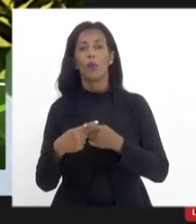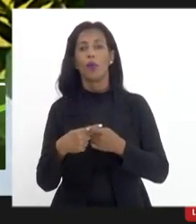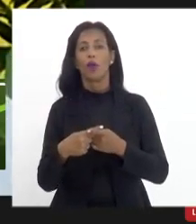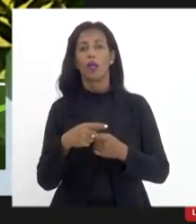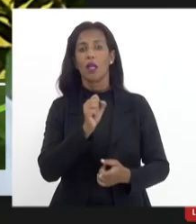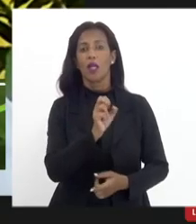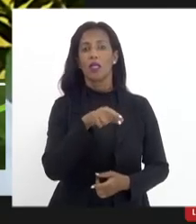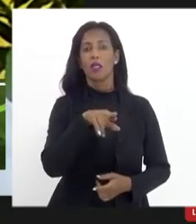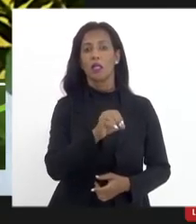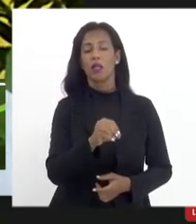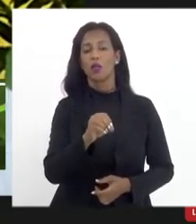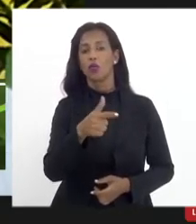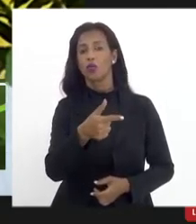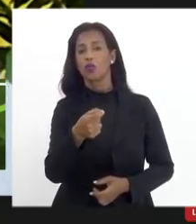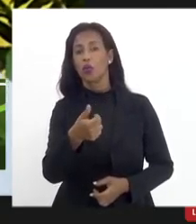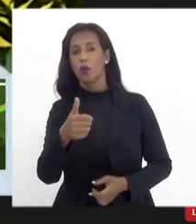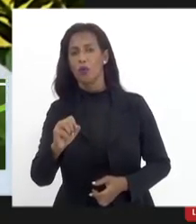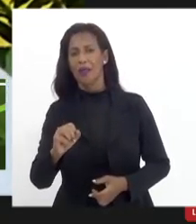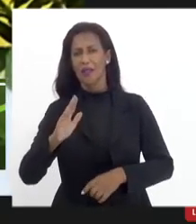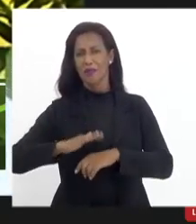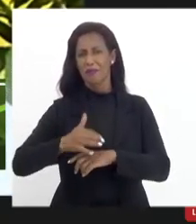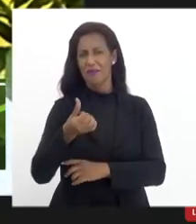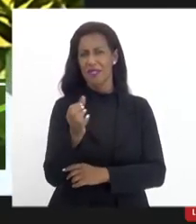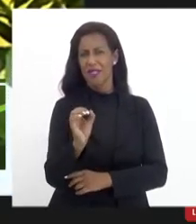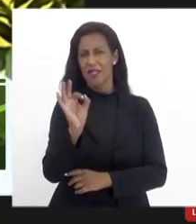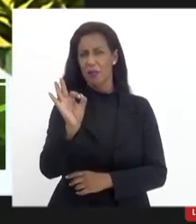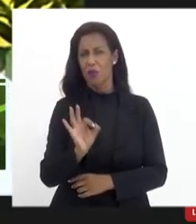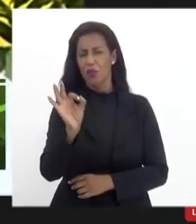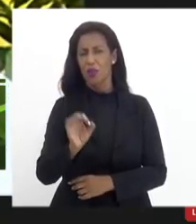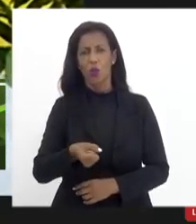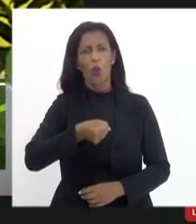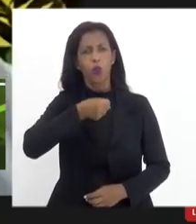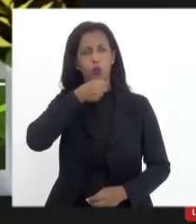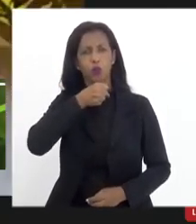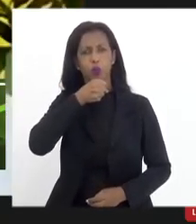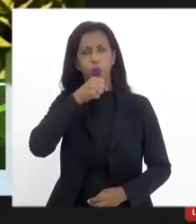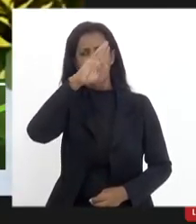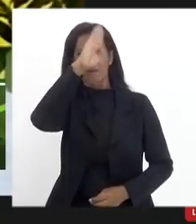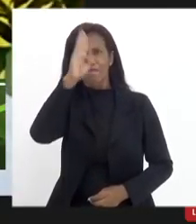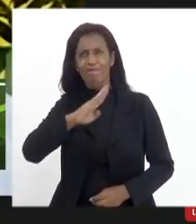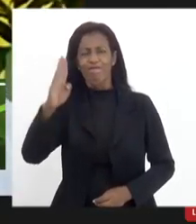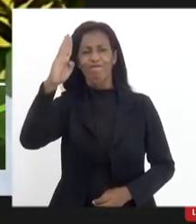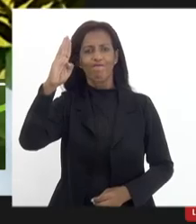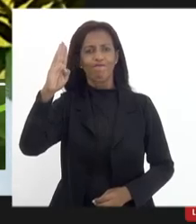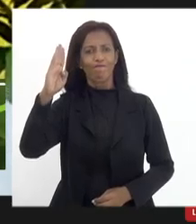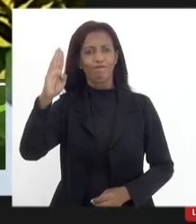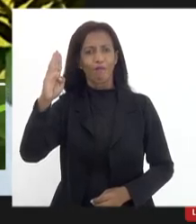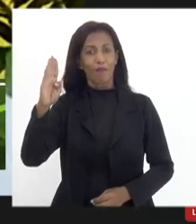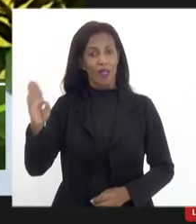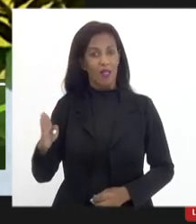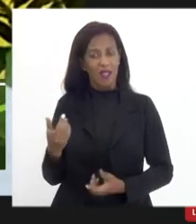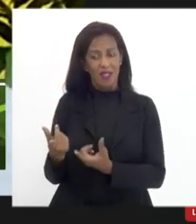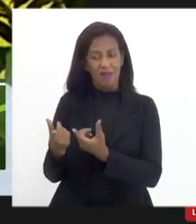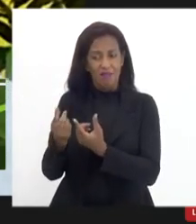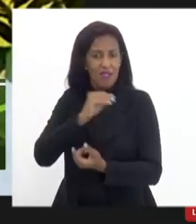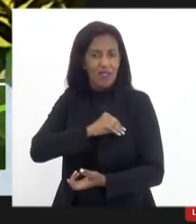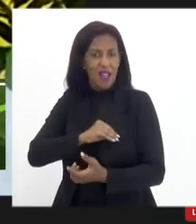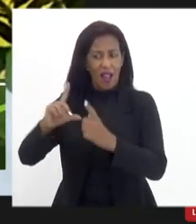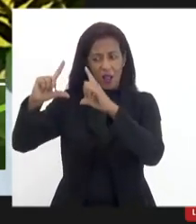conta de que mais de 60% dos idosos no Brasil de baixa renda é que sustentam suas famílias.